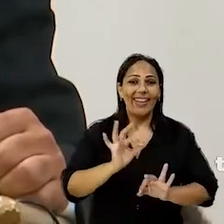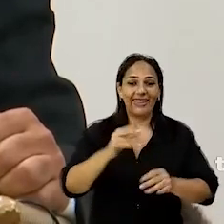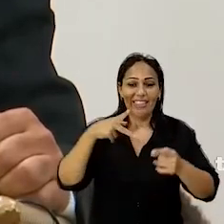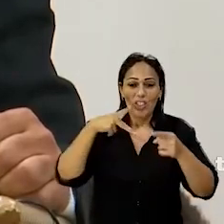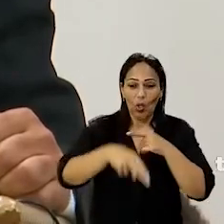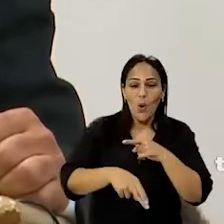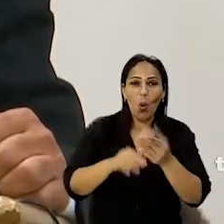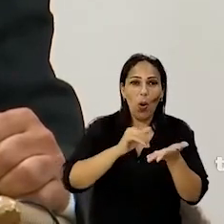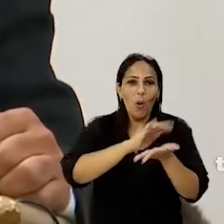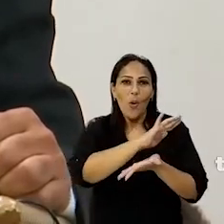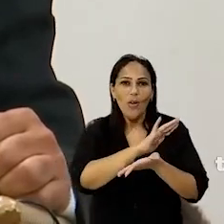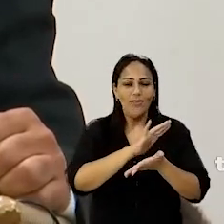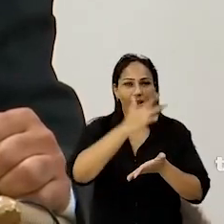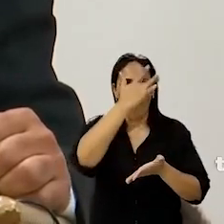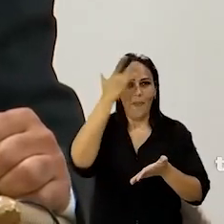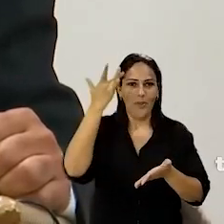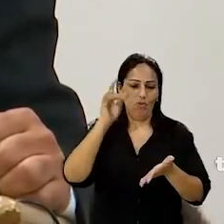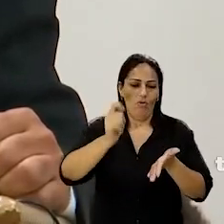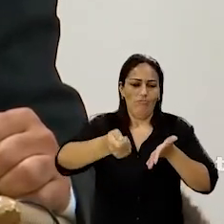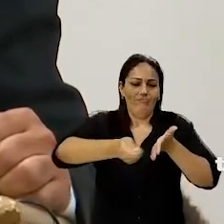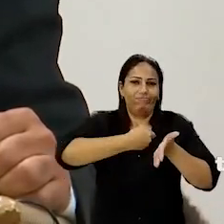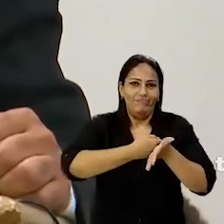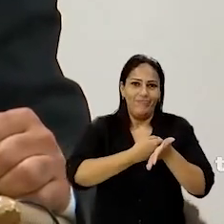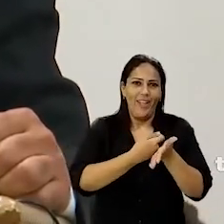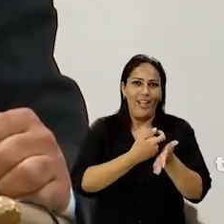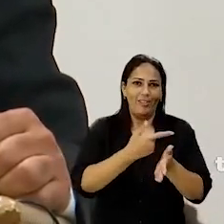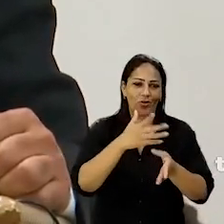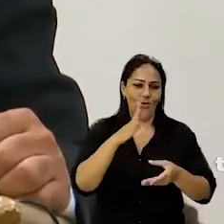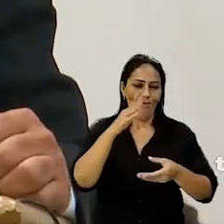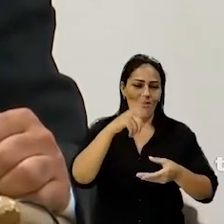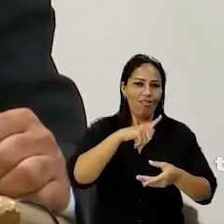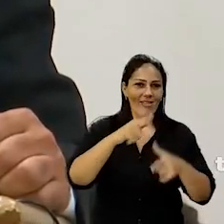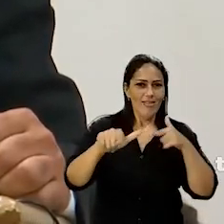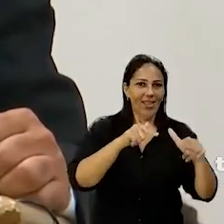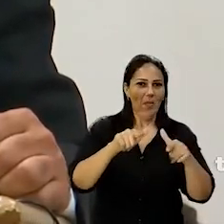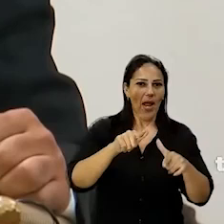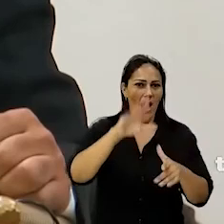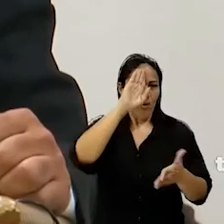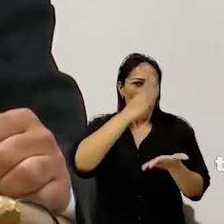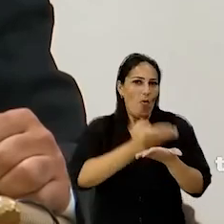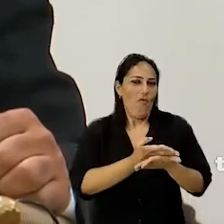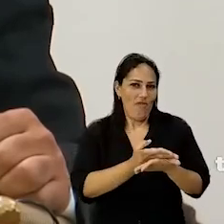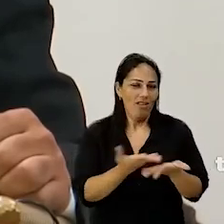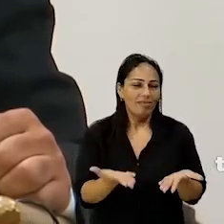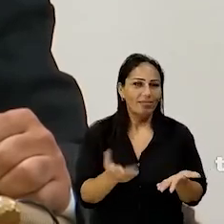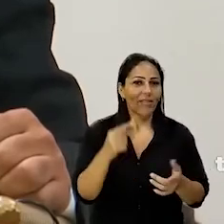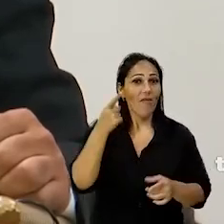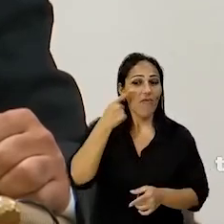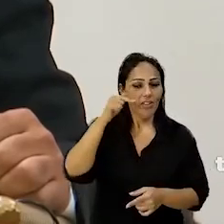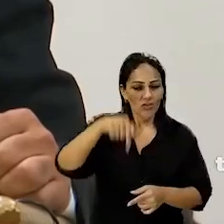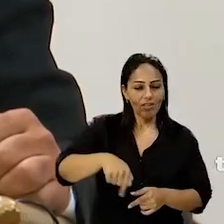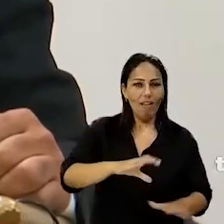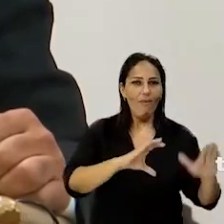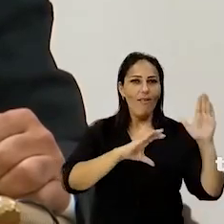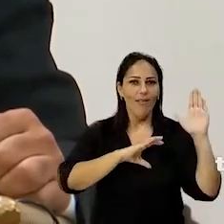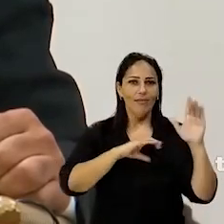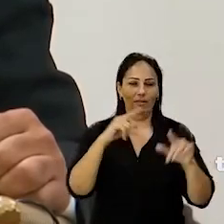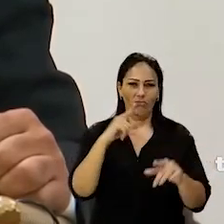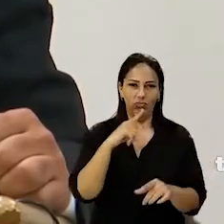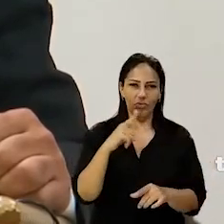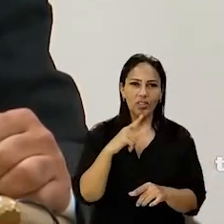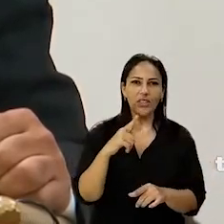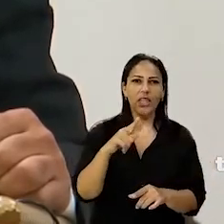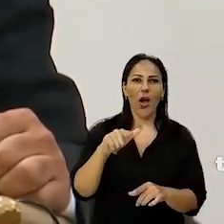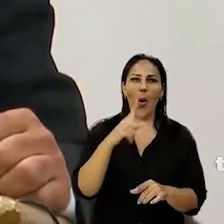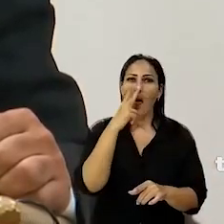comissionados. E o que nós vemos em Caicó são candidatos que estão em